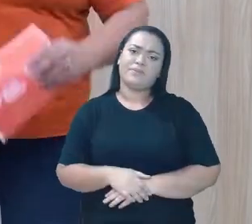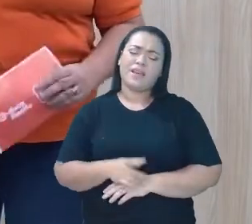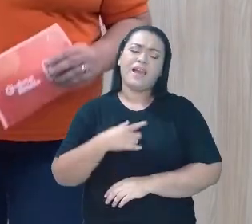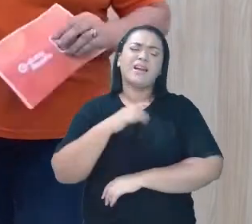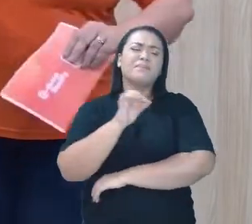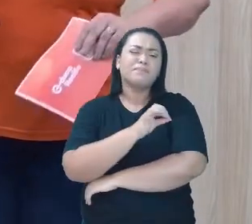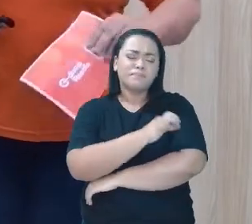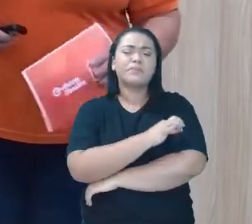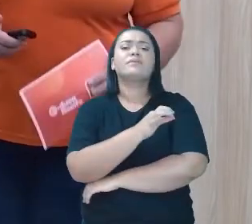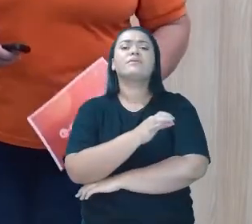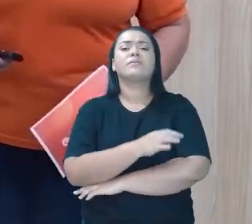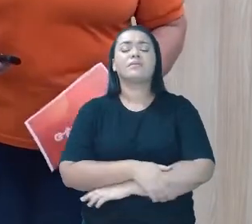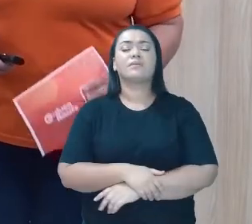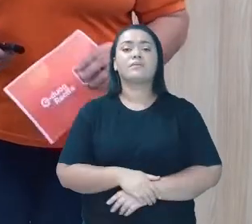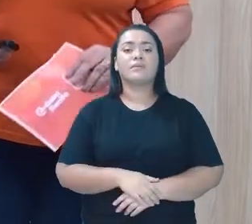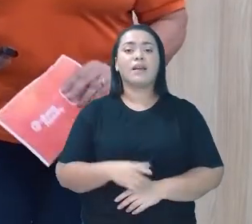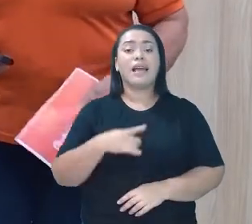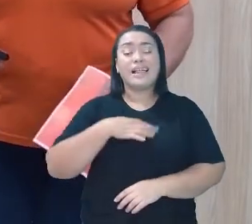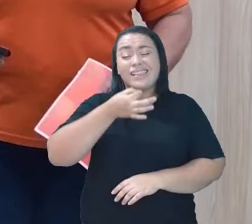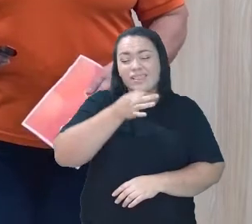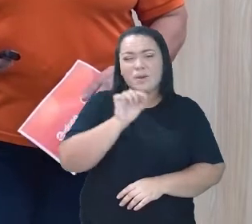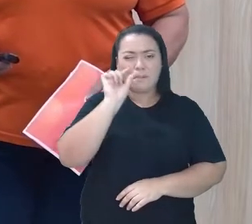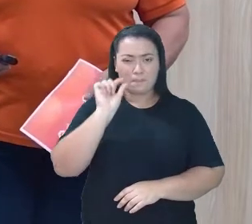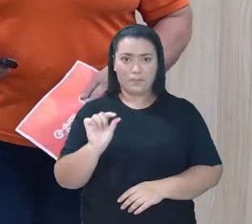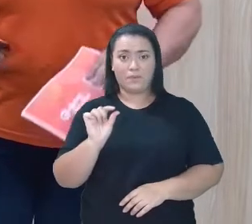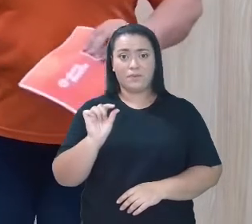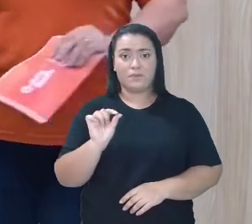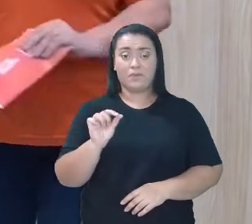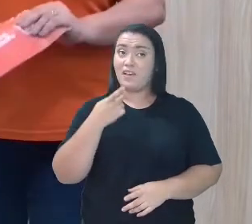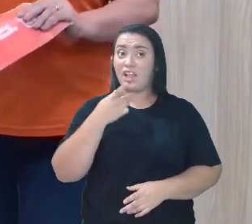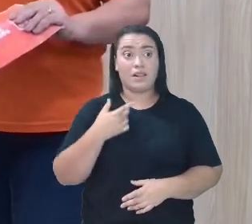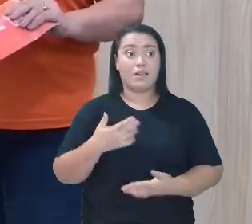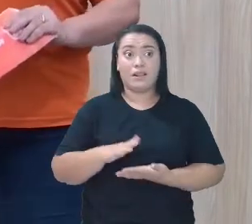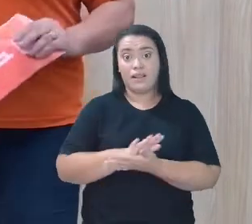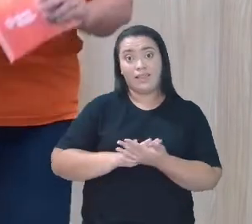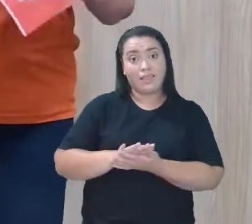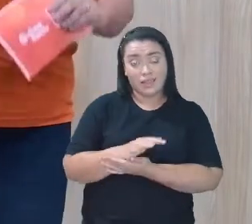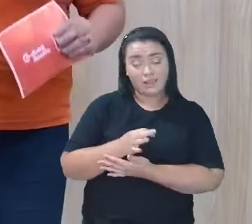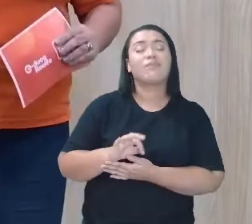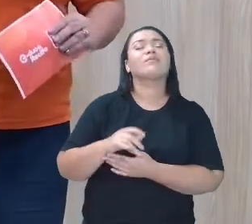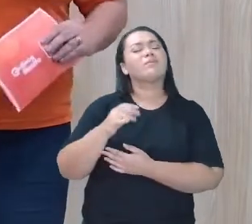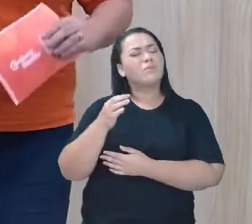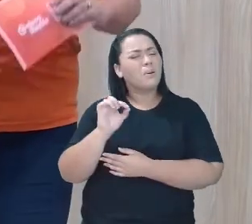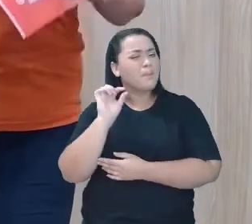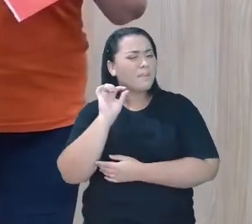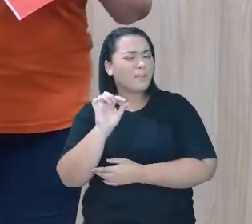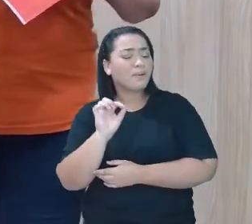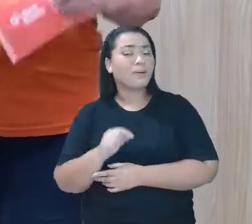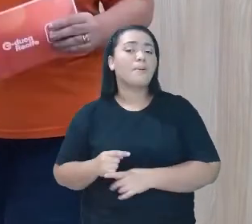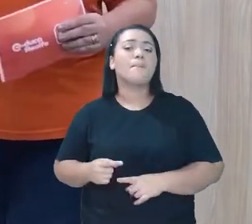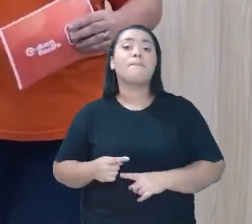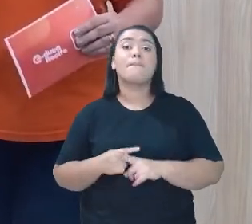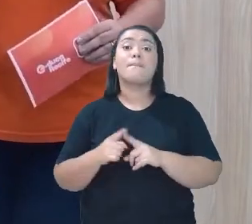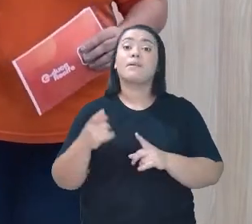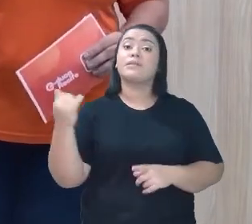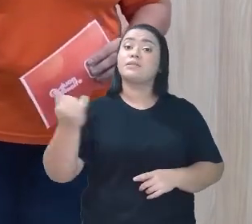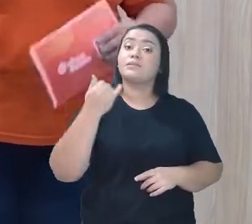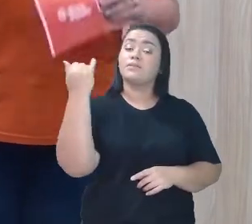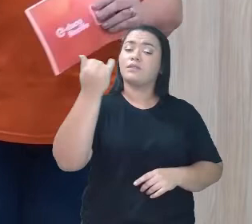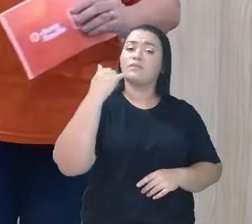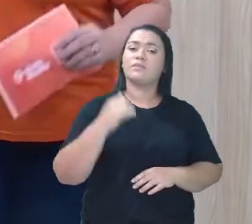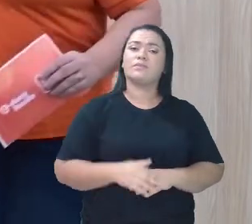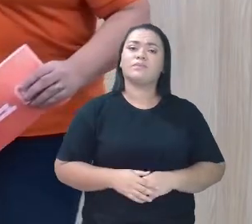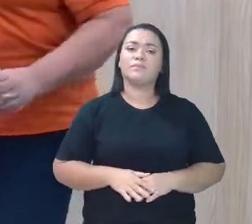uma picadinha, não é? É uma furadinha que dói um pouquinho. Não vou dizer a vocês que não dói, dói um pouquinho, mas ela é muito